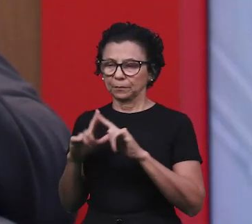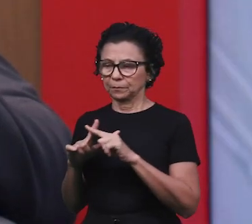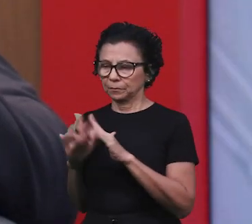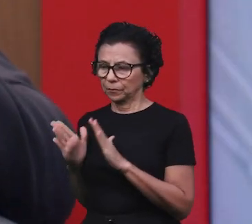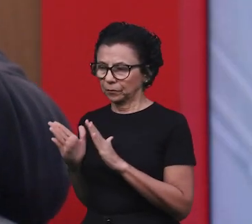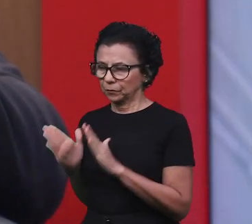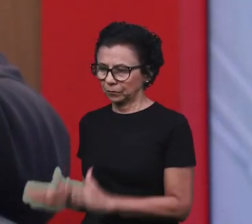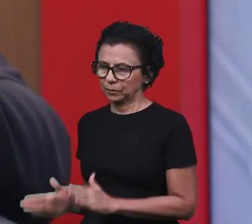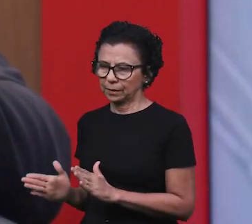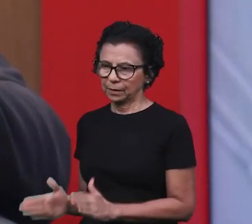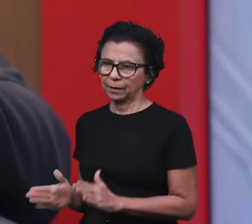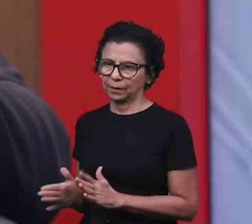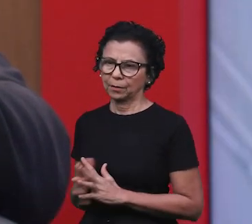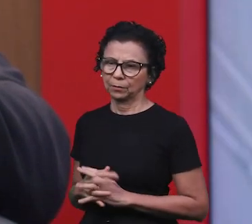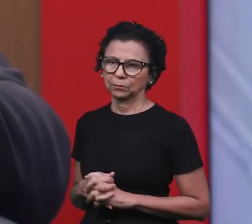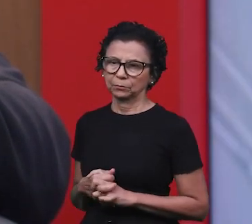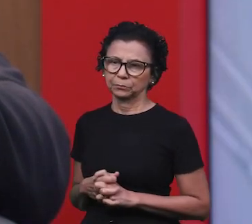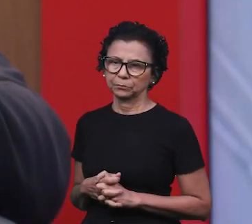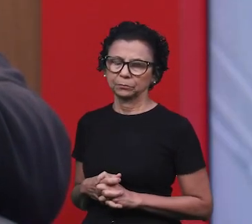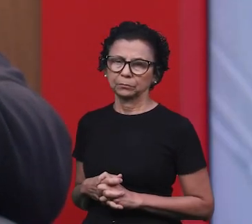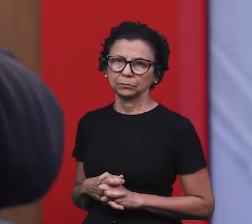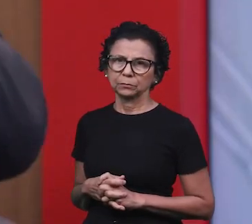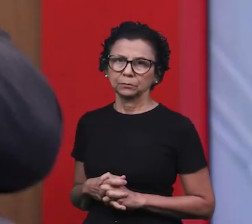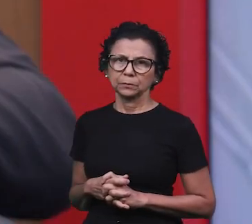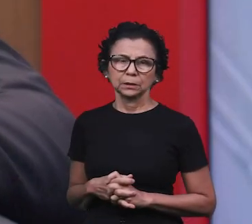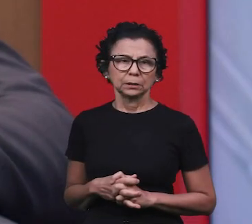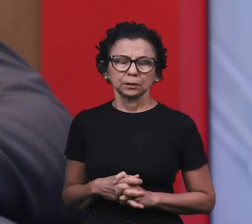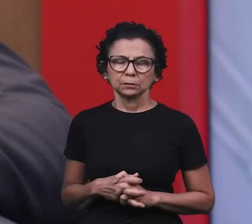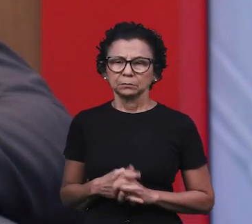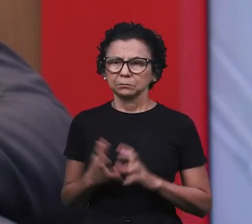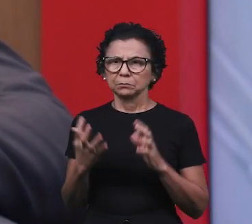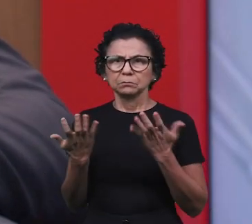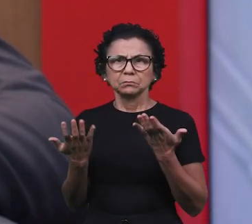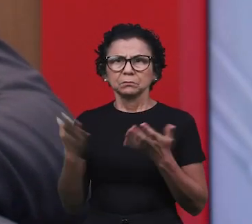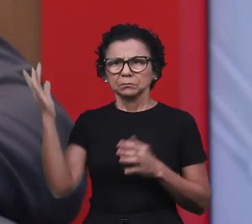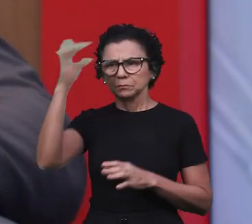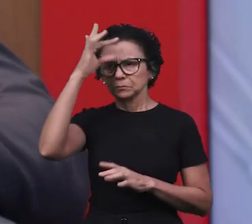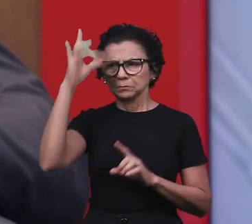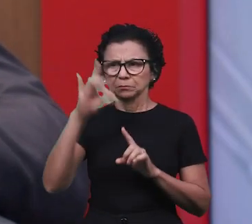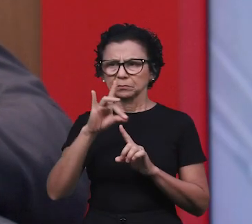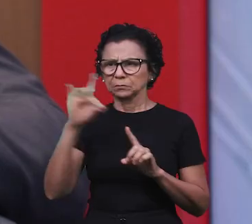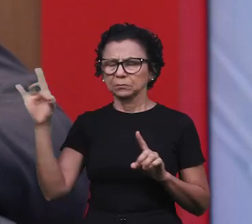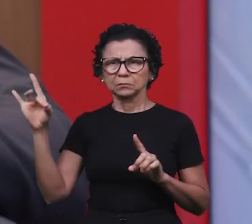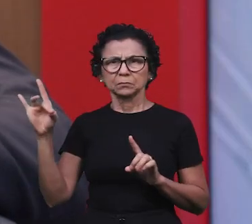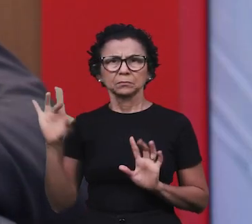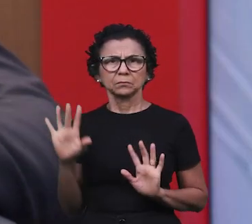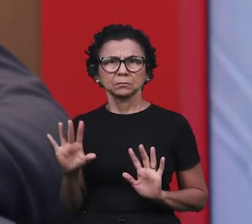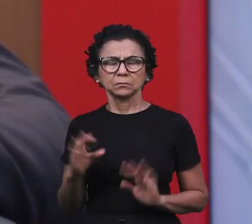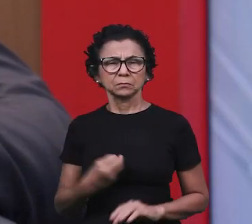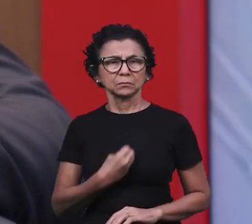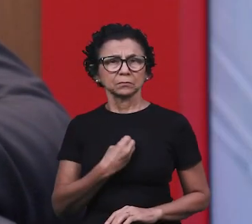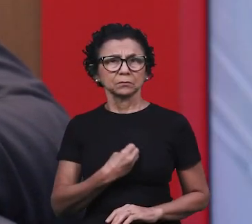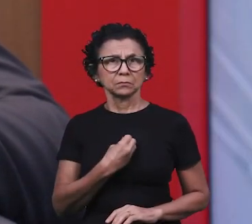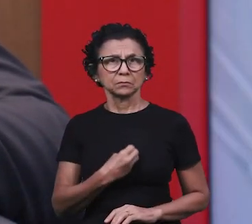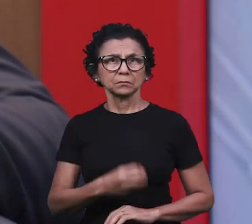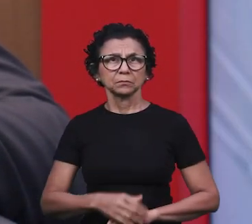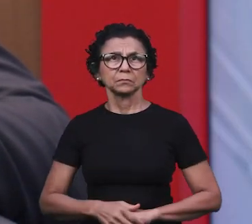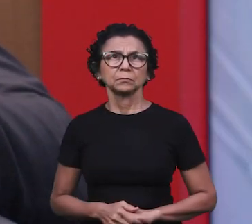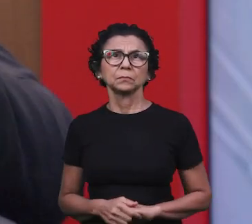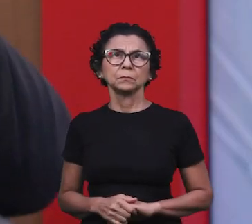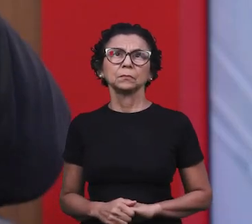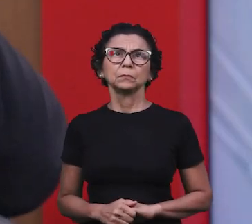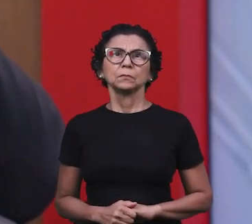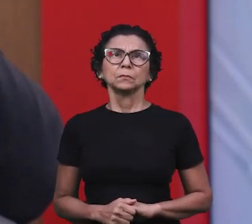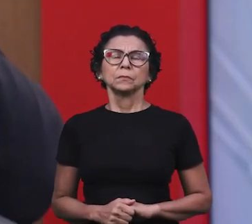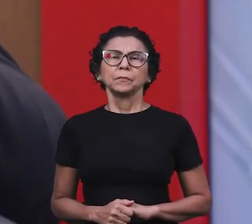fiel, ela seja vazia do Espírito. É impossível. Porque